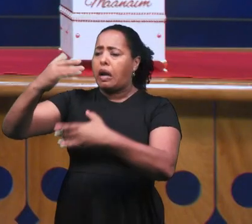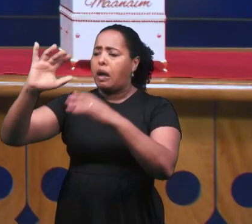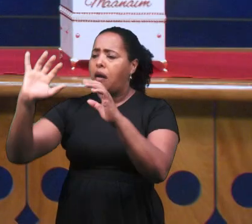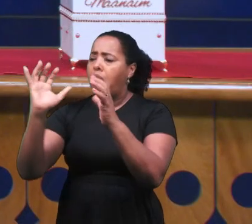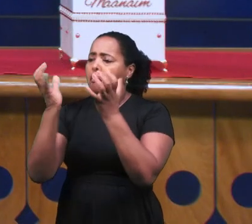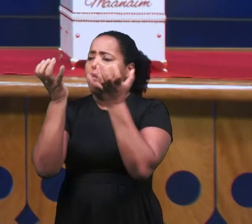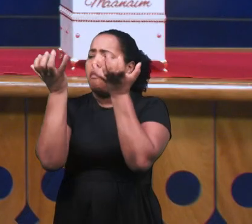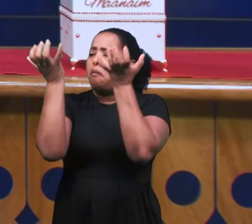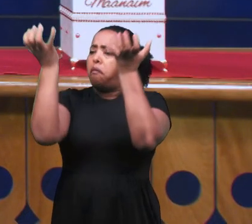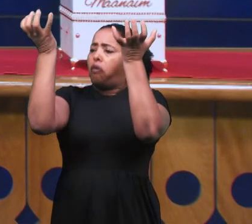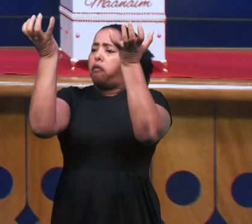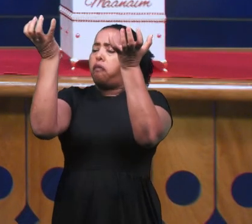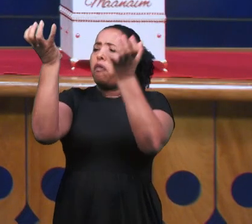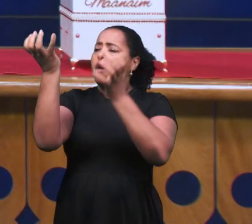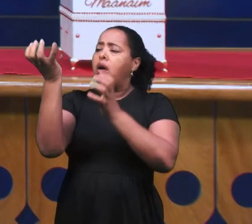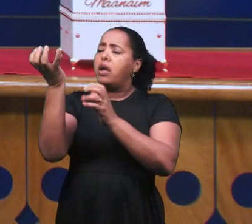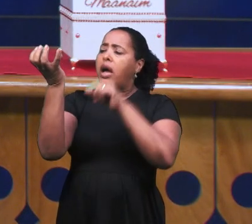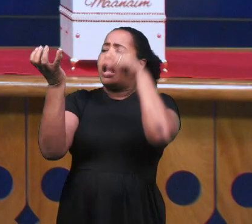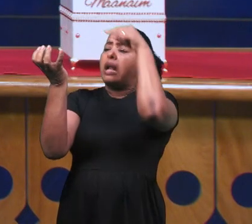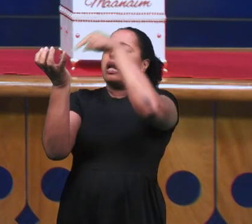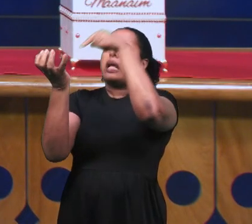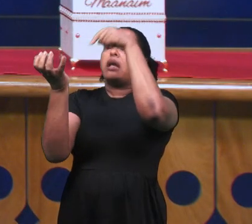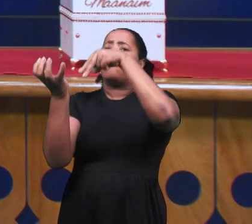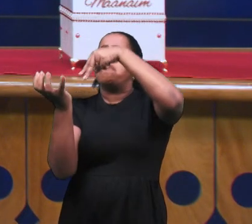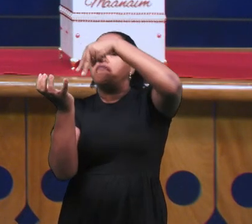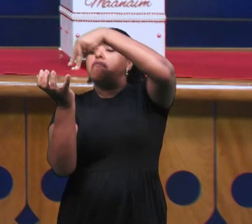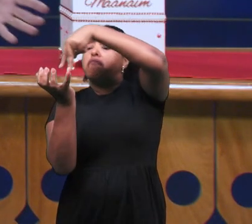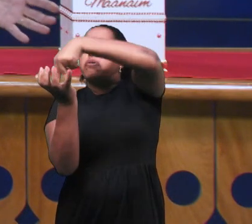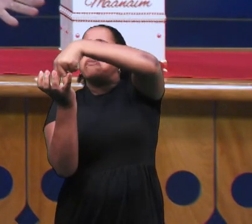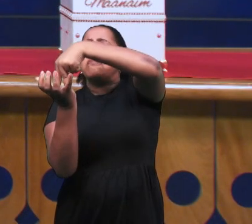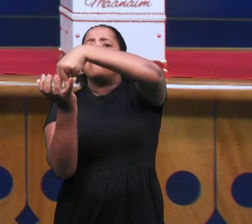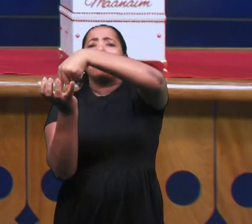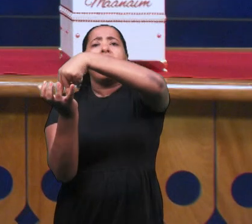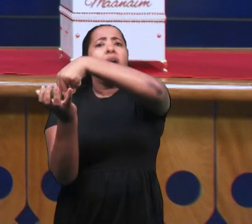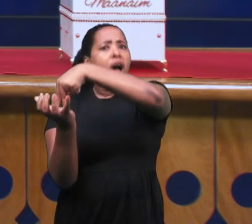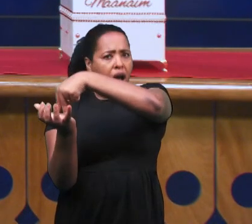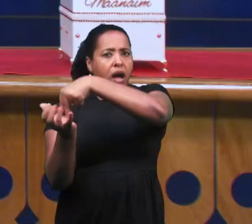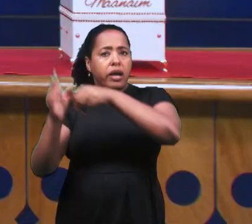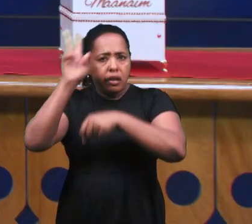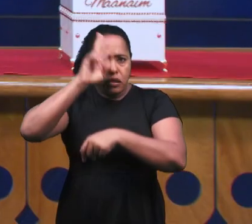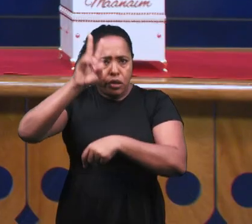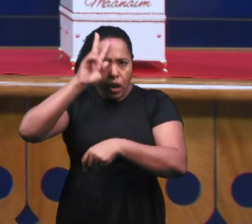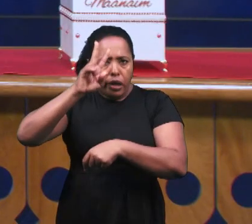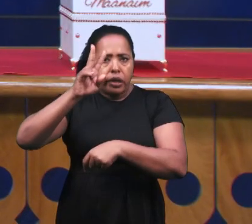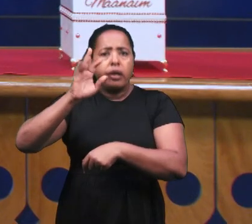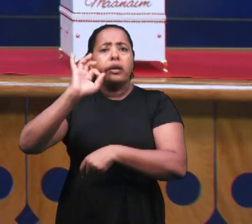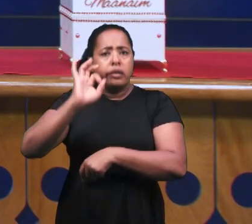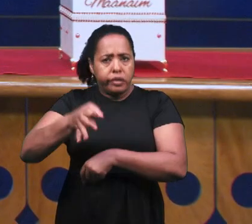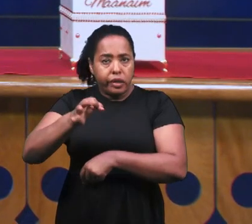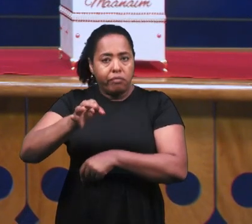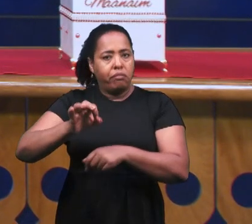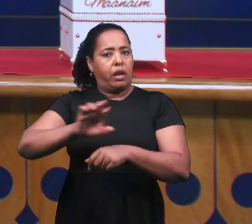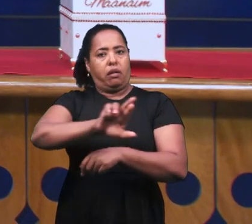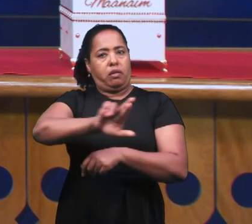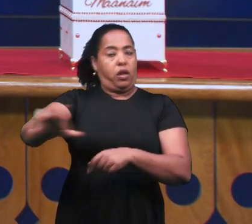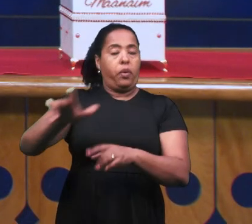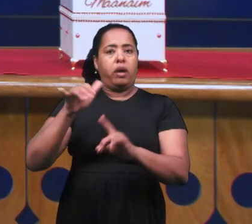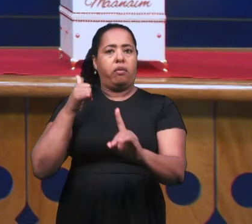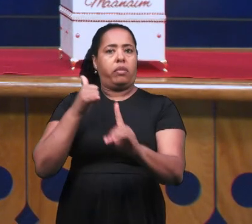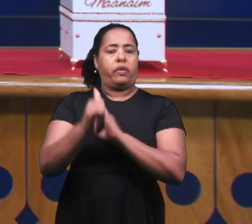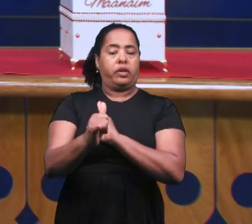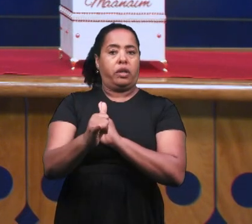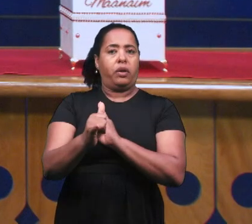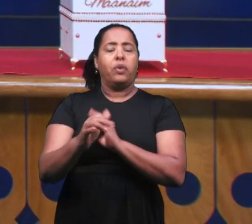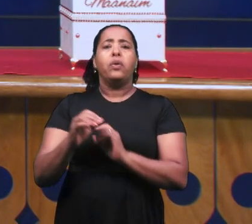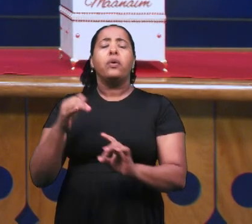uma resposta histórica. É histórica? É, vale, mas não é profética. Então, o